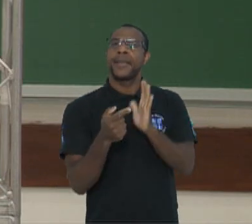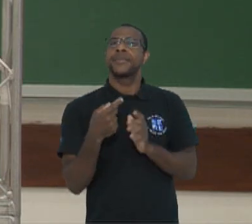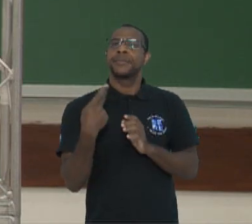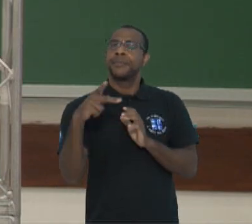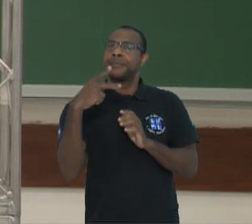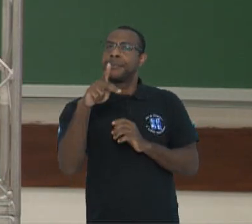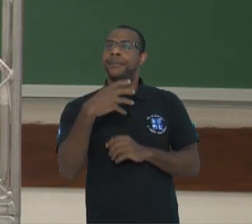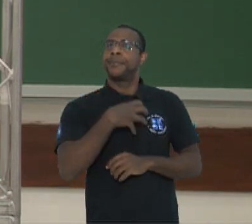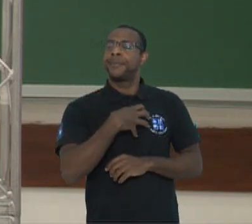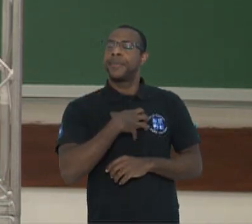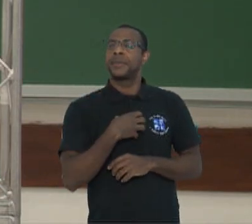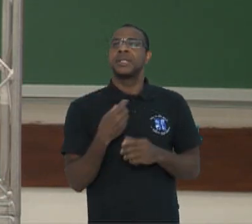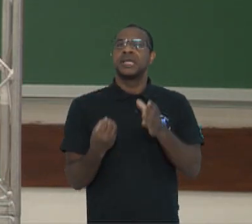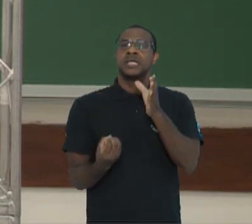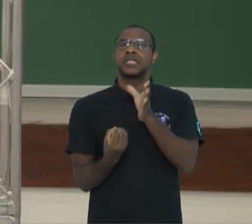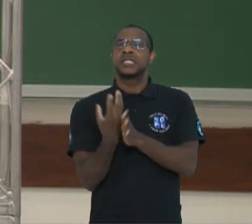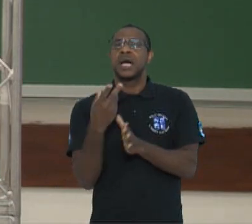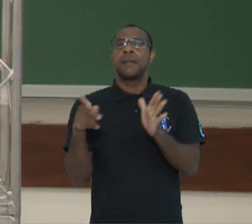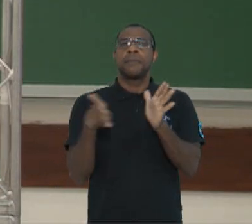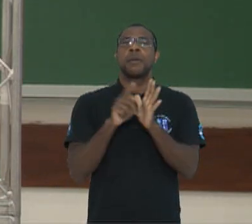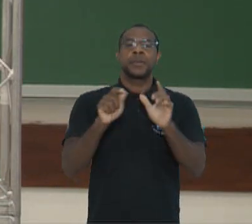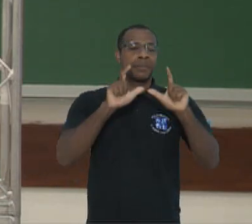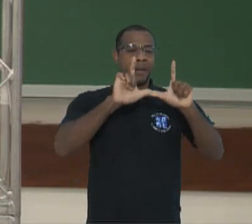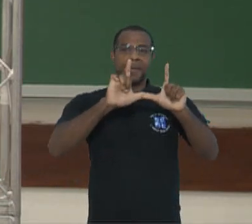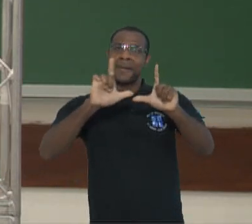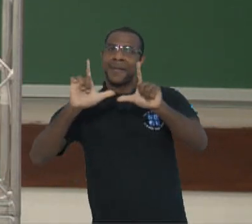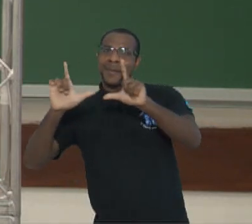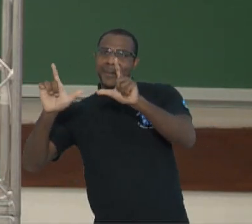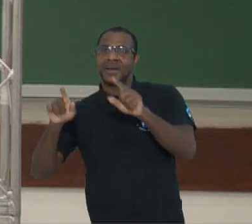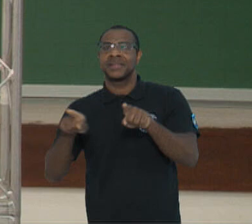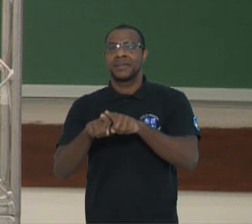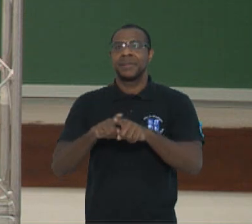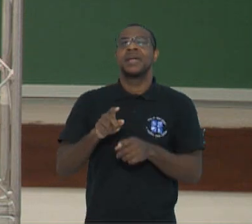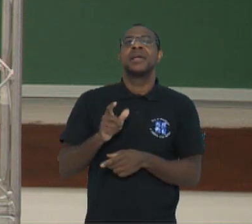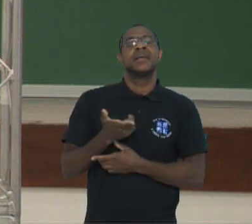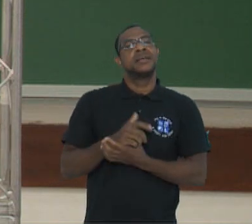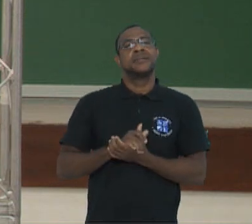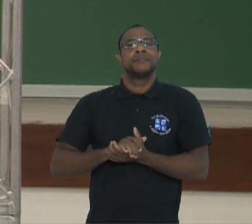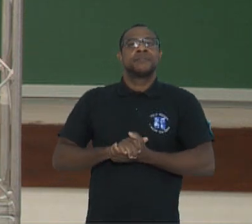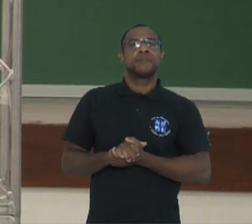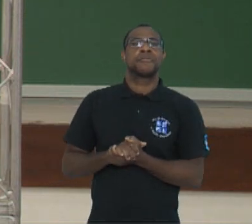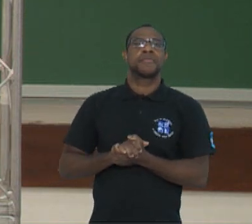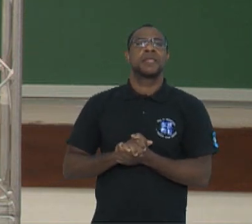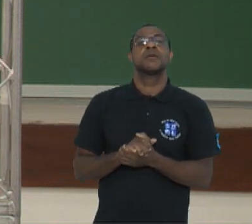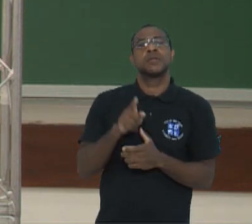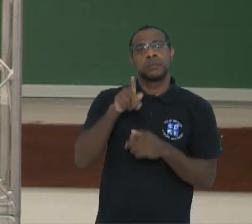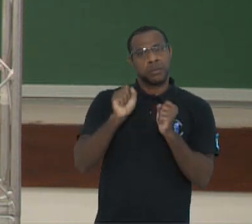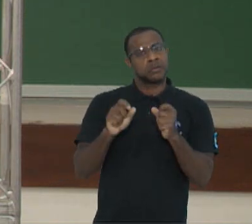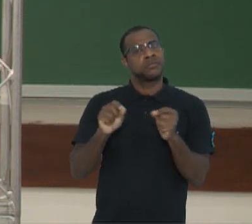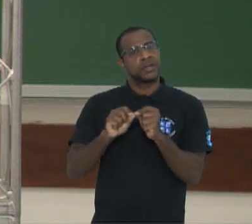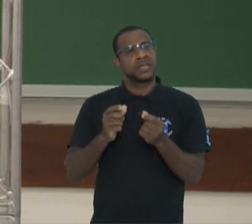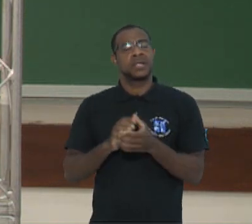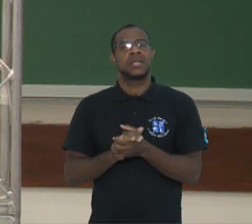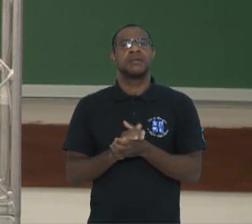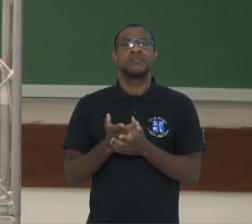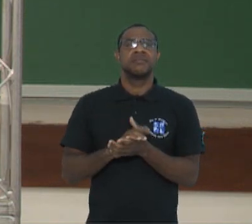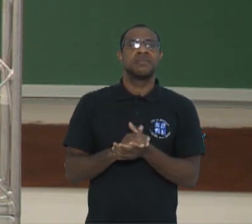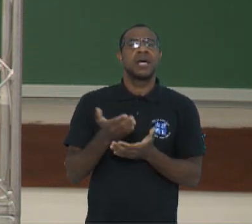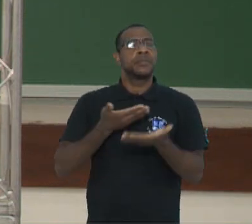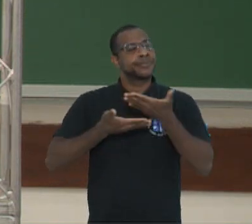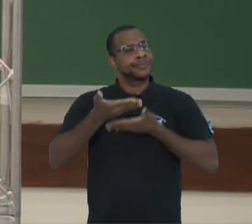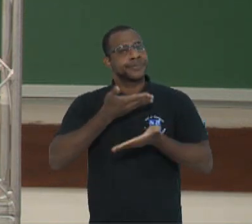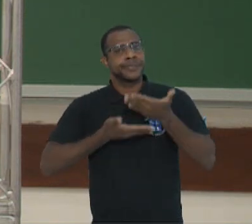as próprias tirinhas, né? Fica também mais uma dica para vocês que vocês podem fazer. Troca uma ideia com o